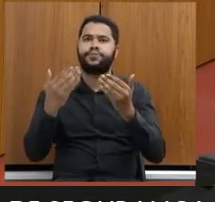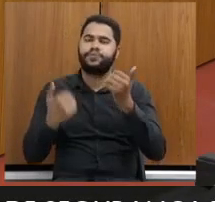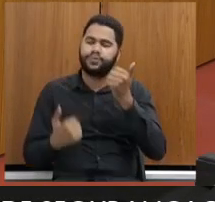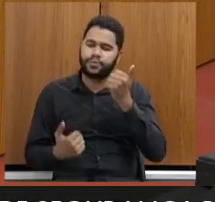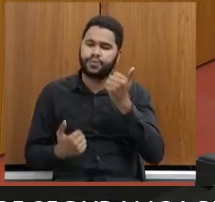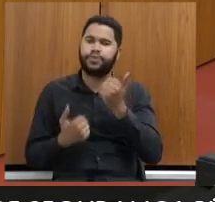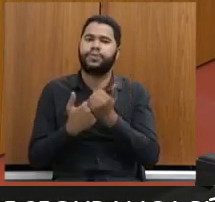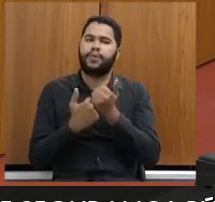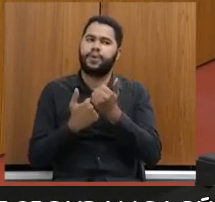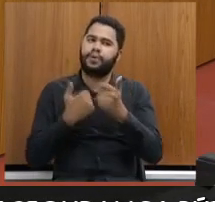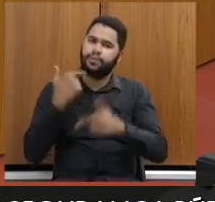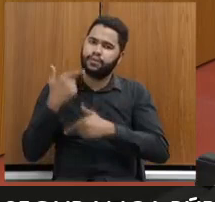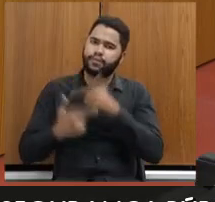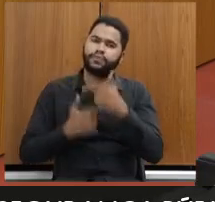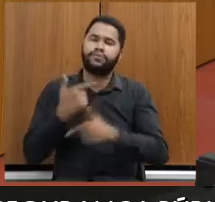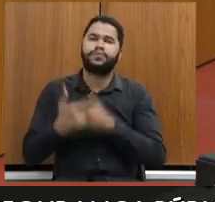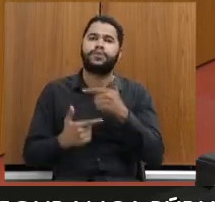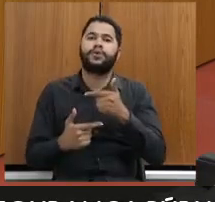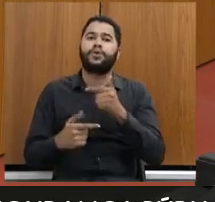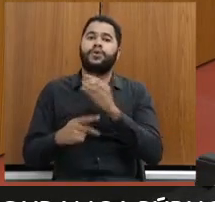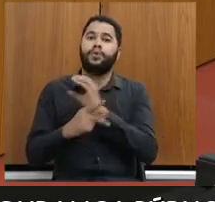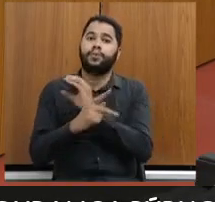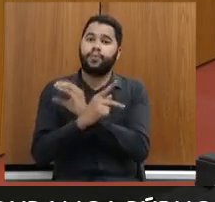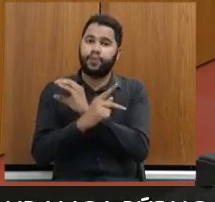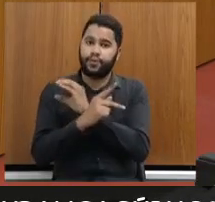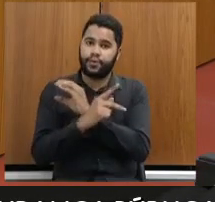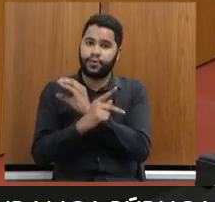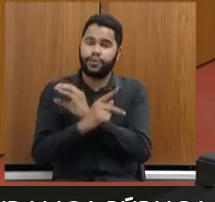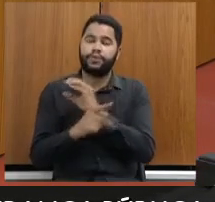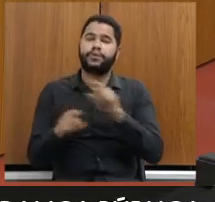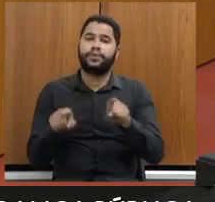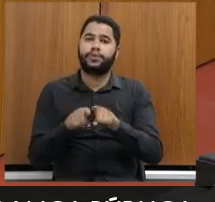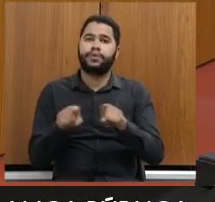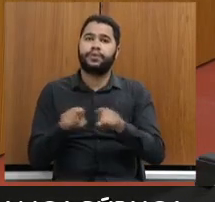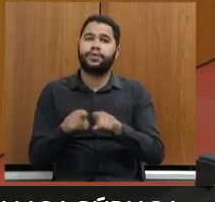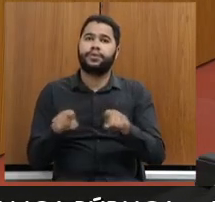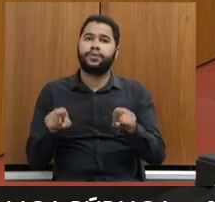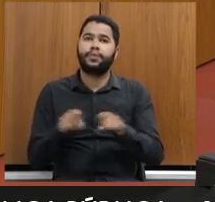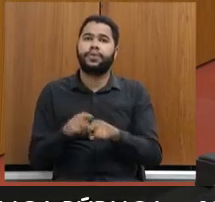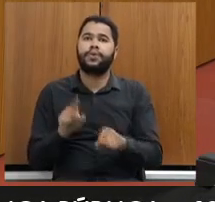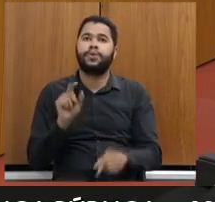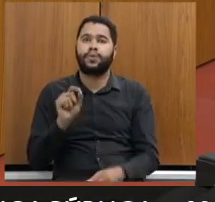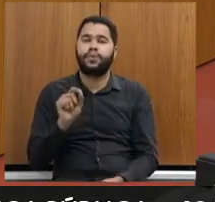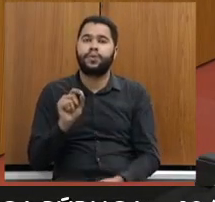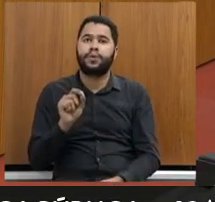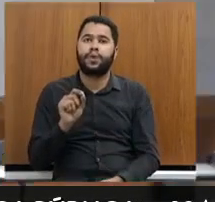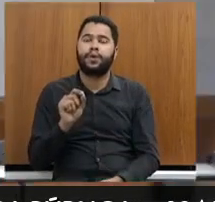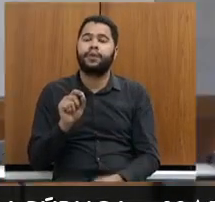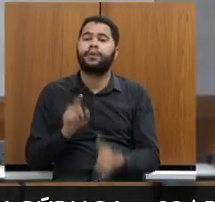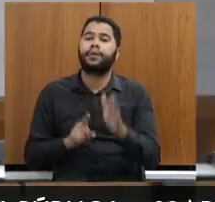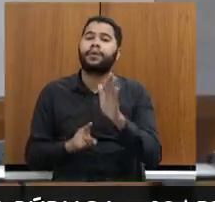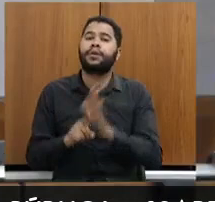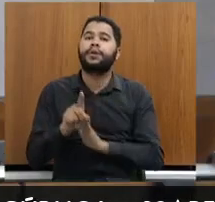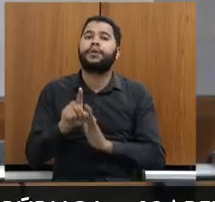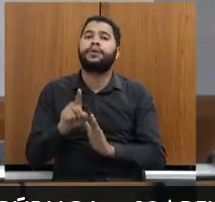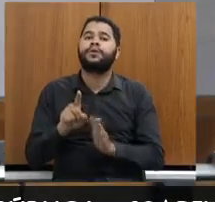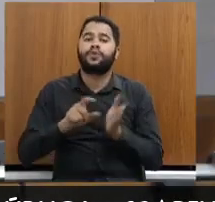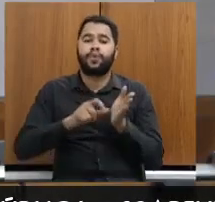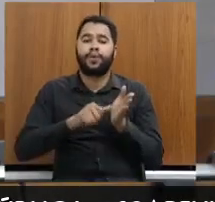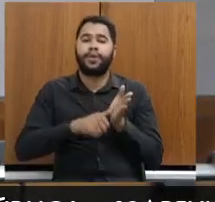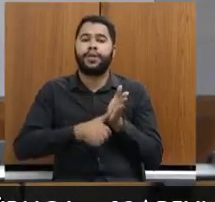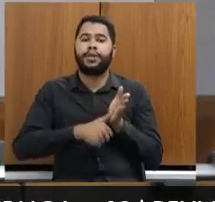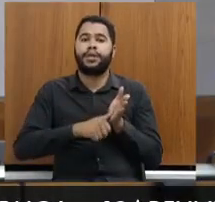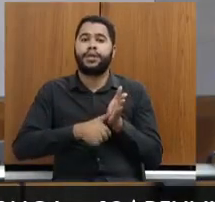por toda atuação da polícia militar e a polícia civil e deixo aqui a minha questão sobre a carteira de